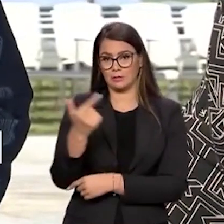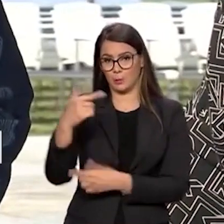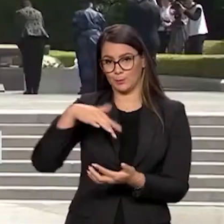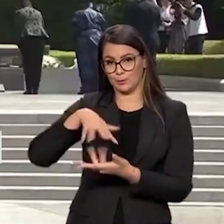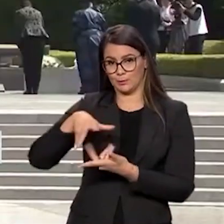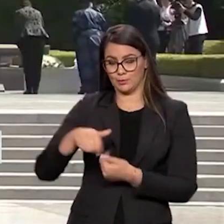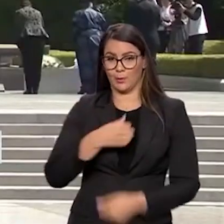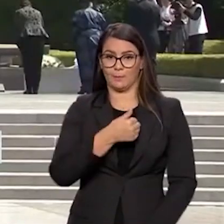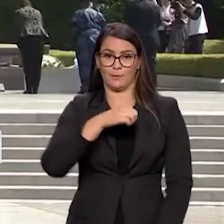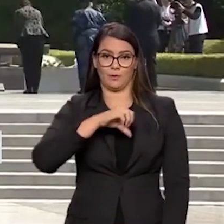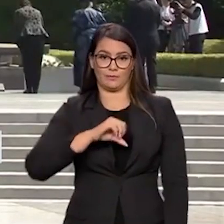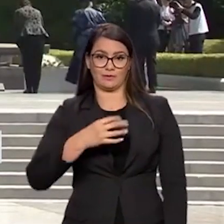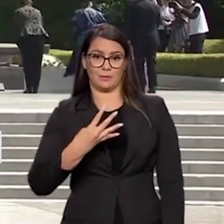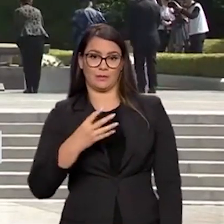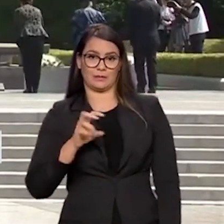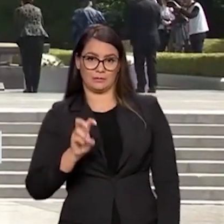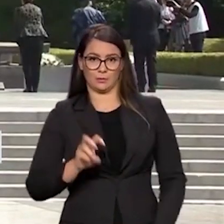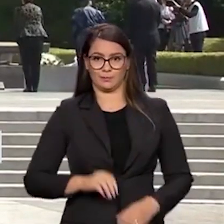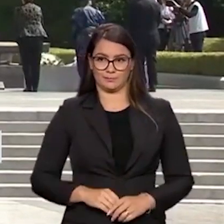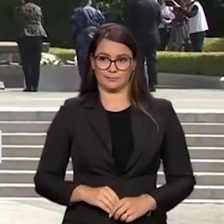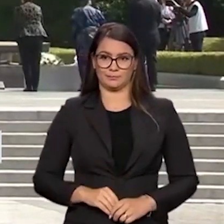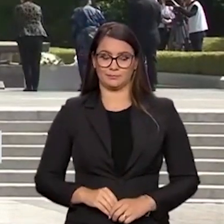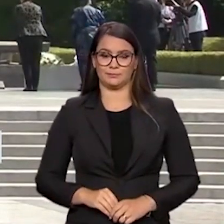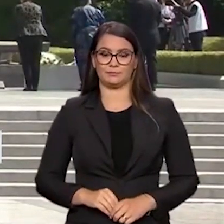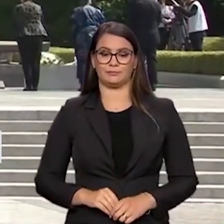em 1945.